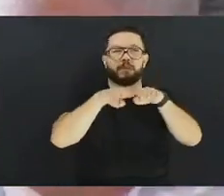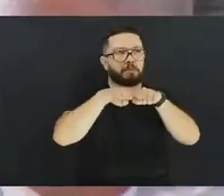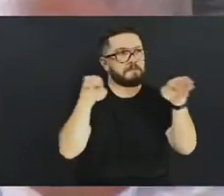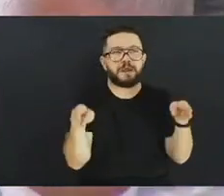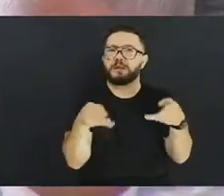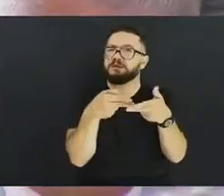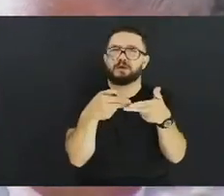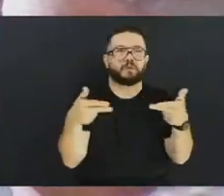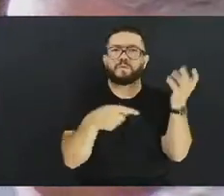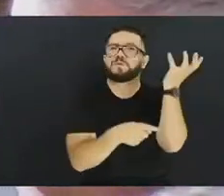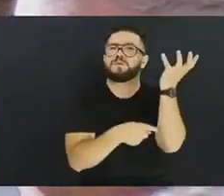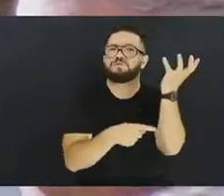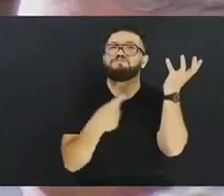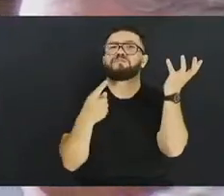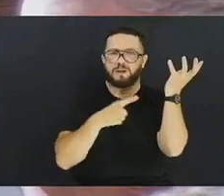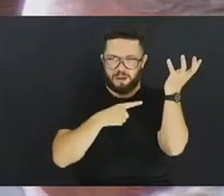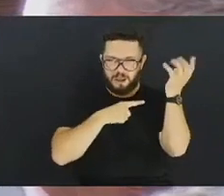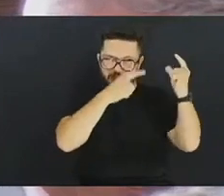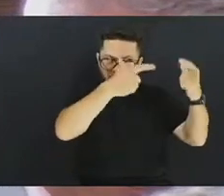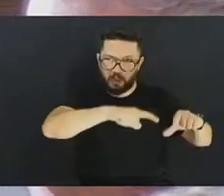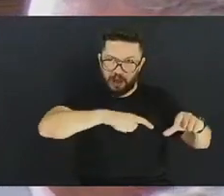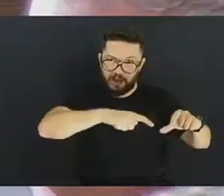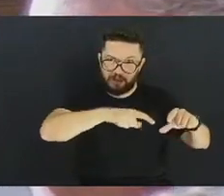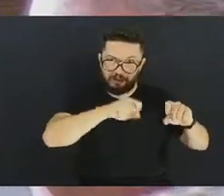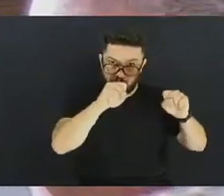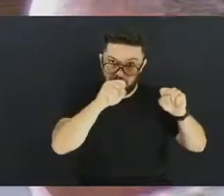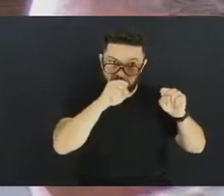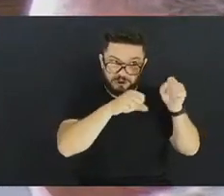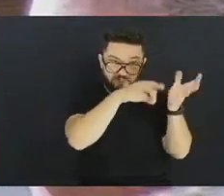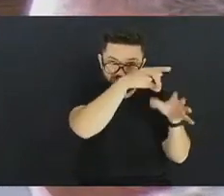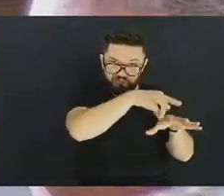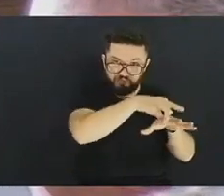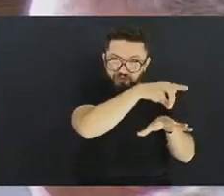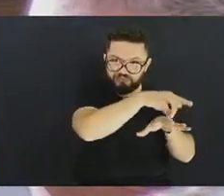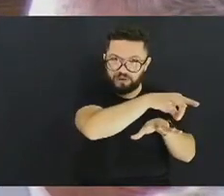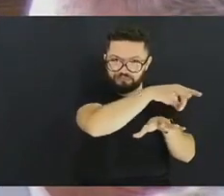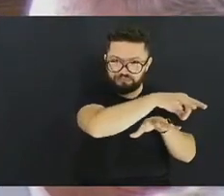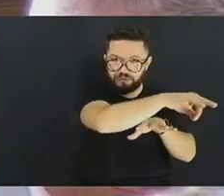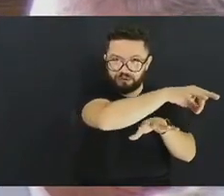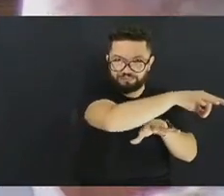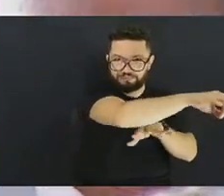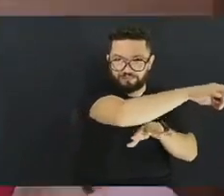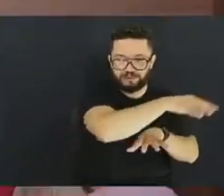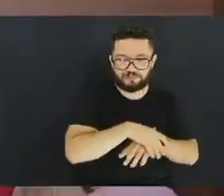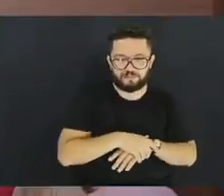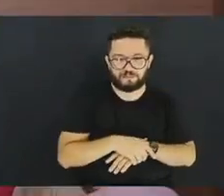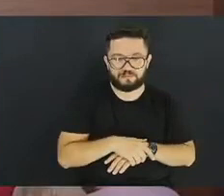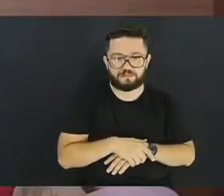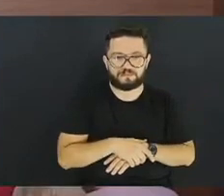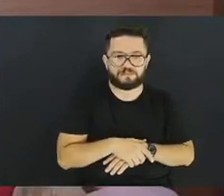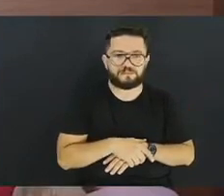plantio autorizada, né, a partir dessa legislação. Obrigado, vereadora. Vereadora Amália Tortato, com a